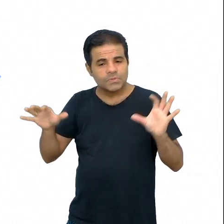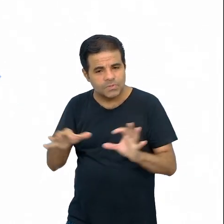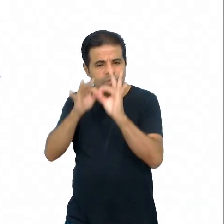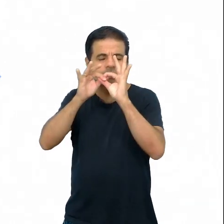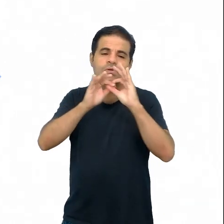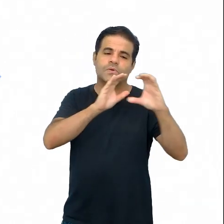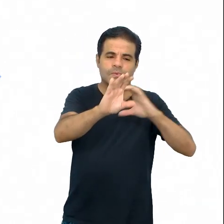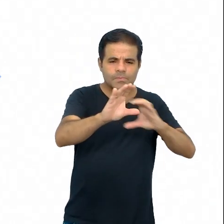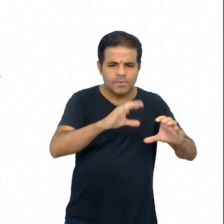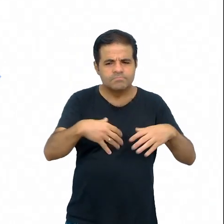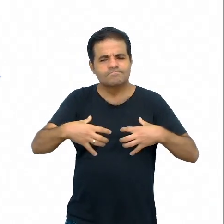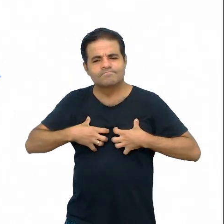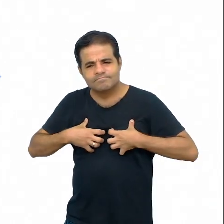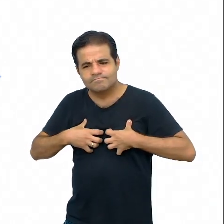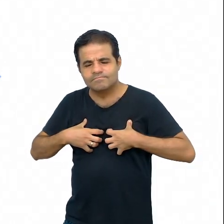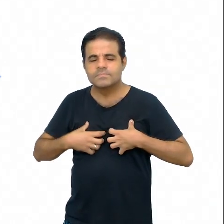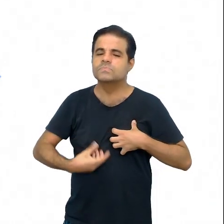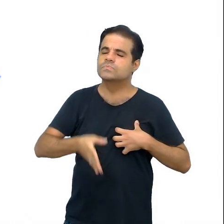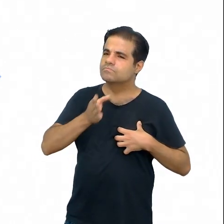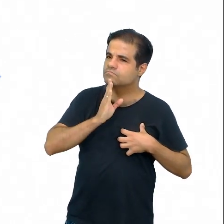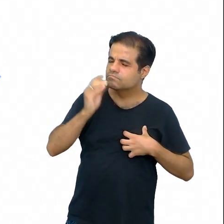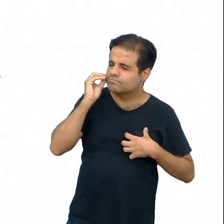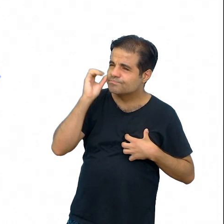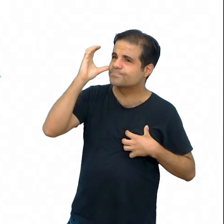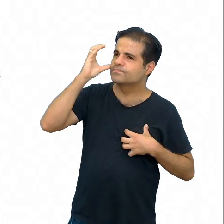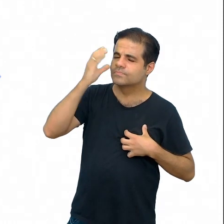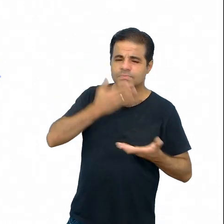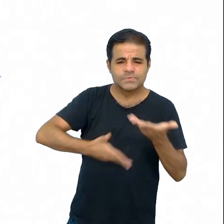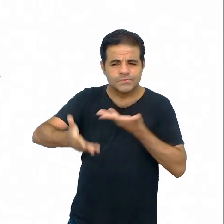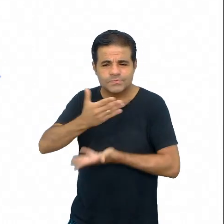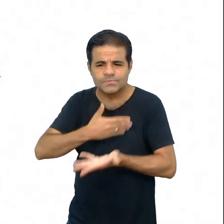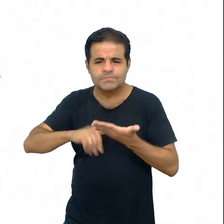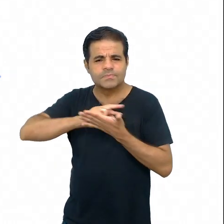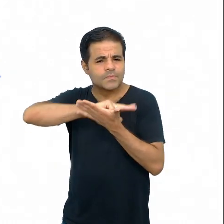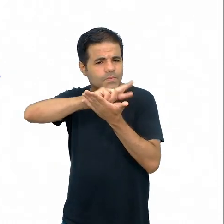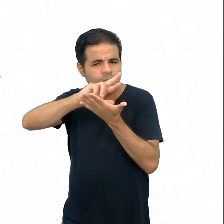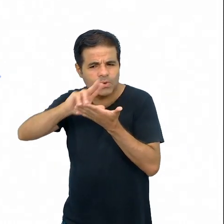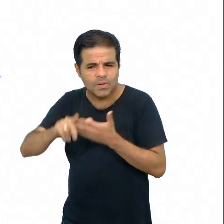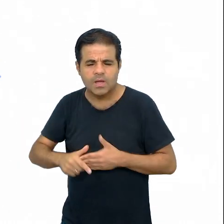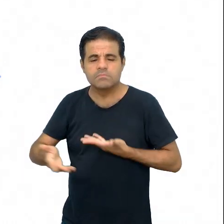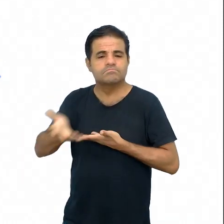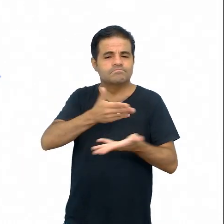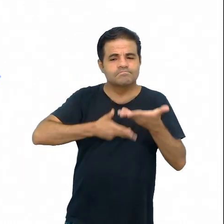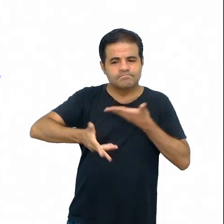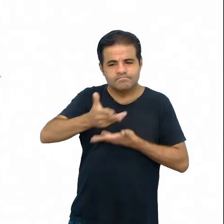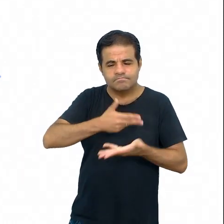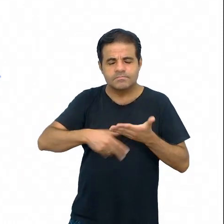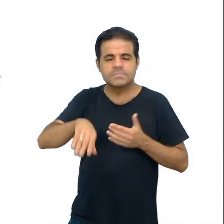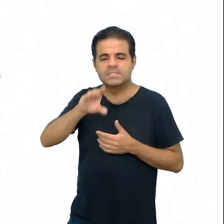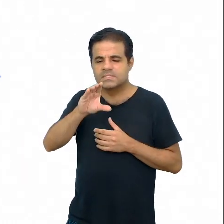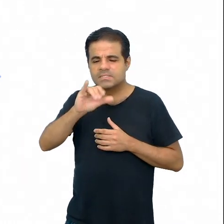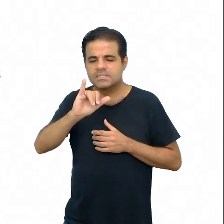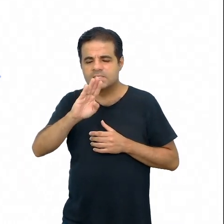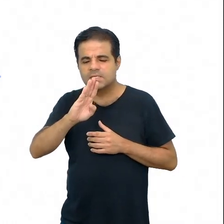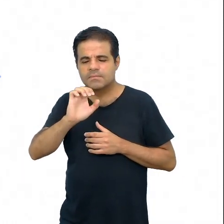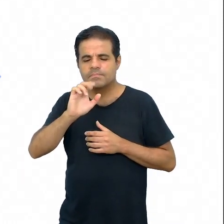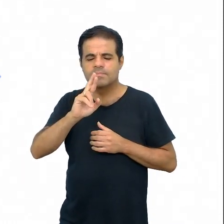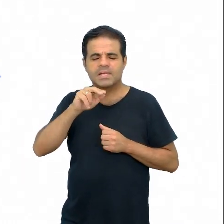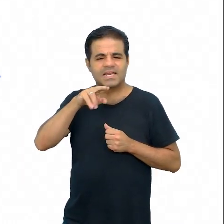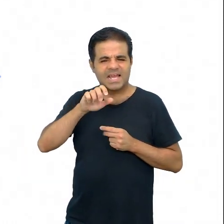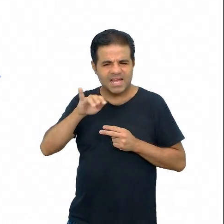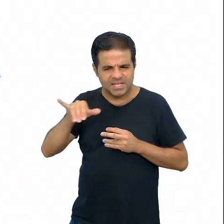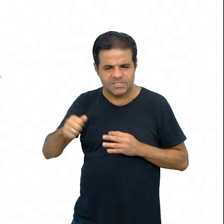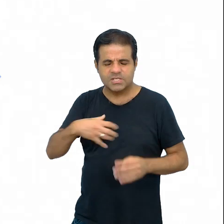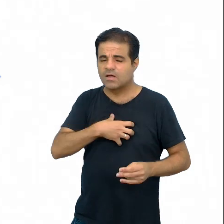comunicam. Sentimentos, conhecimentos científicos, aspectos também relativos à cibernética,